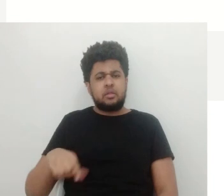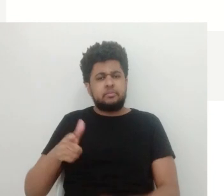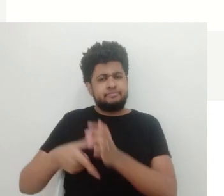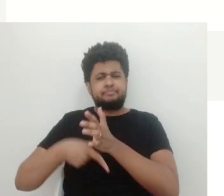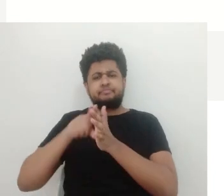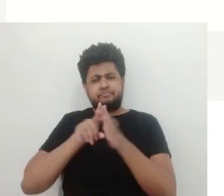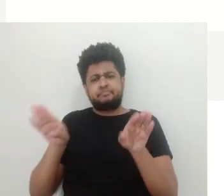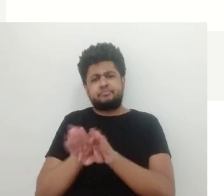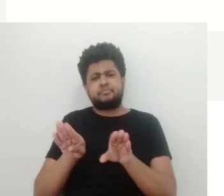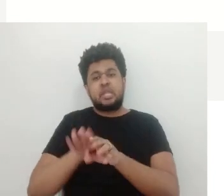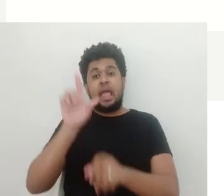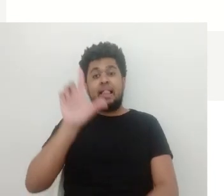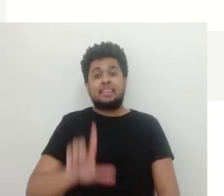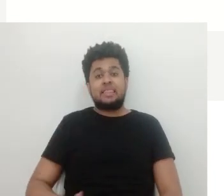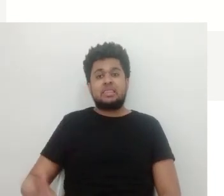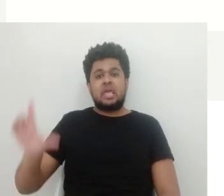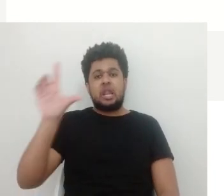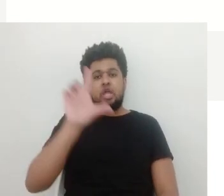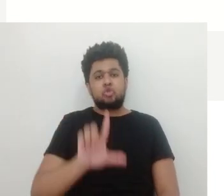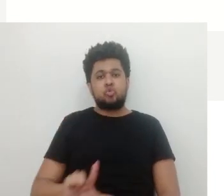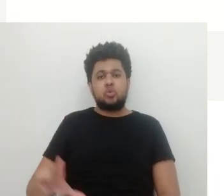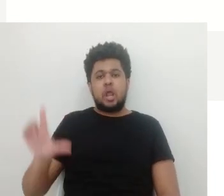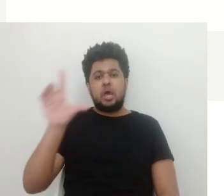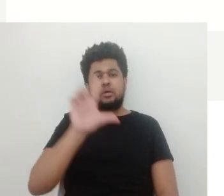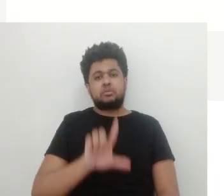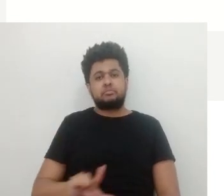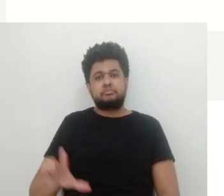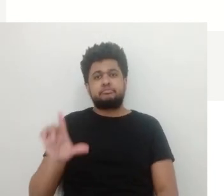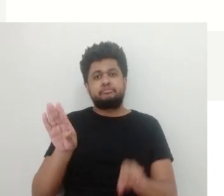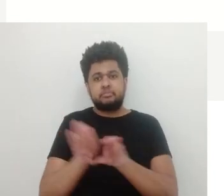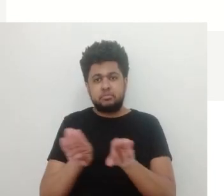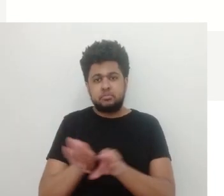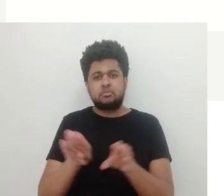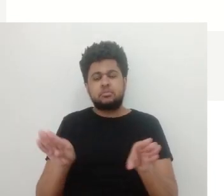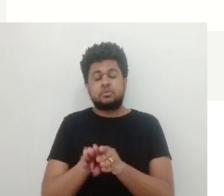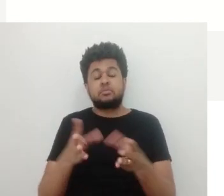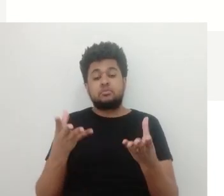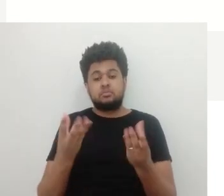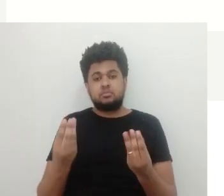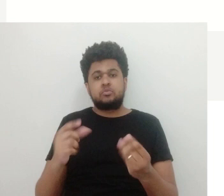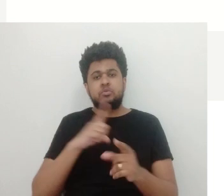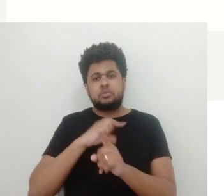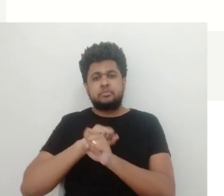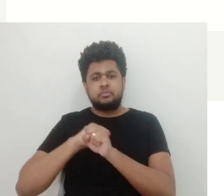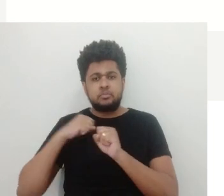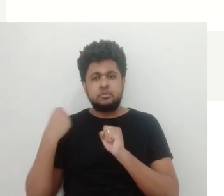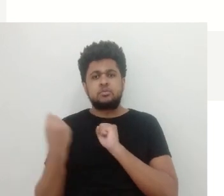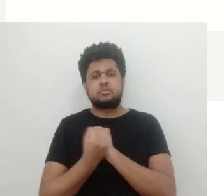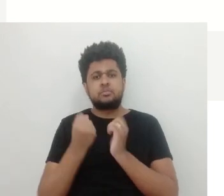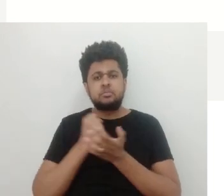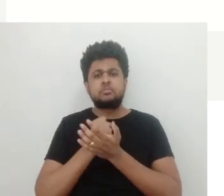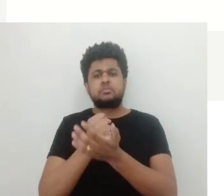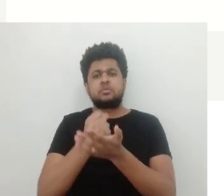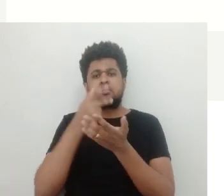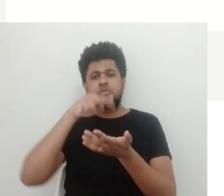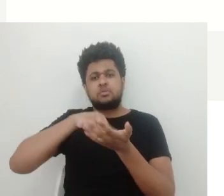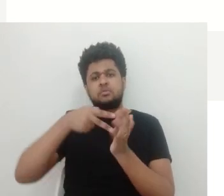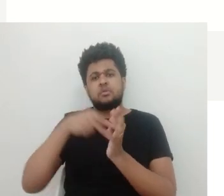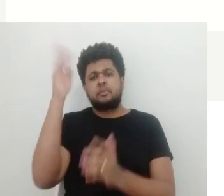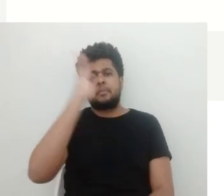XIX, nas primeiras décadas do século XX, vamos ver isso daqui a pouco, na América Latina, tem toda uma tradição ensaísta que não